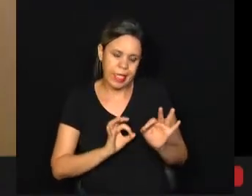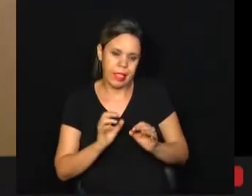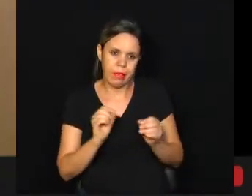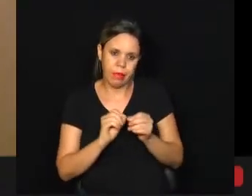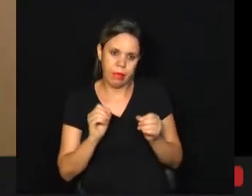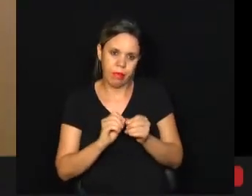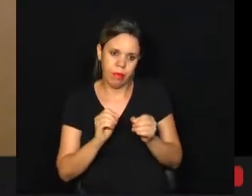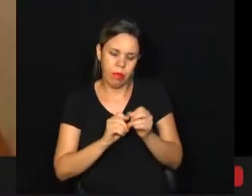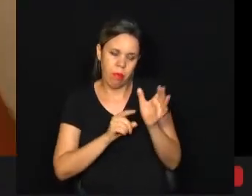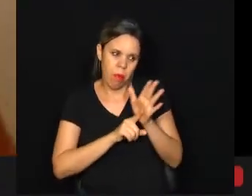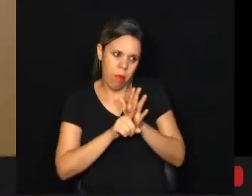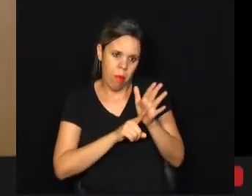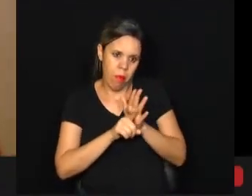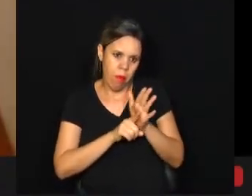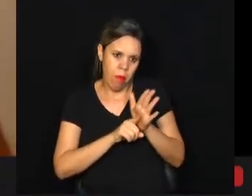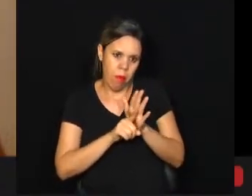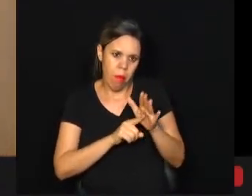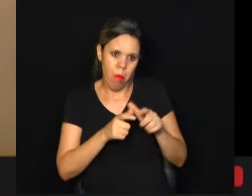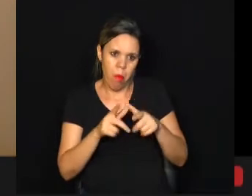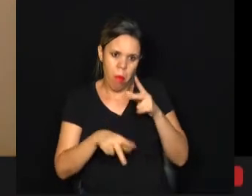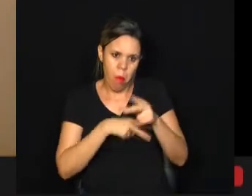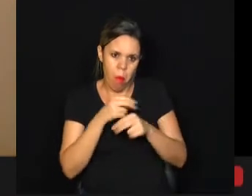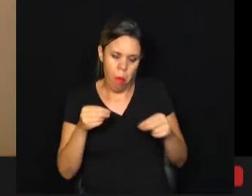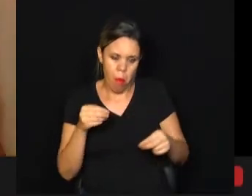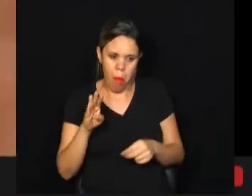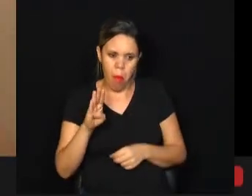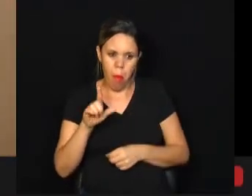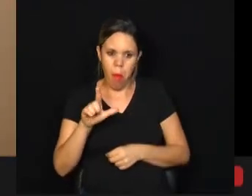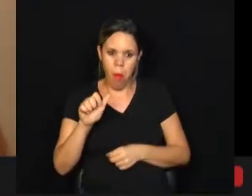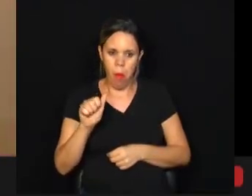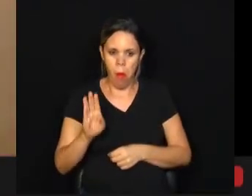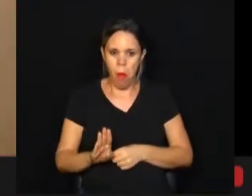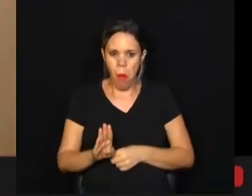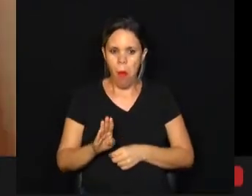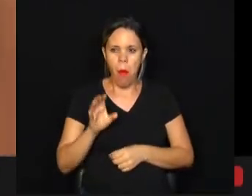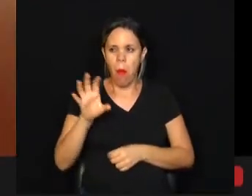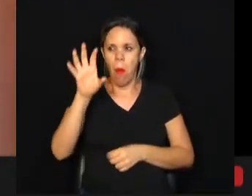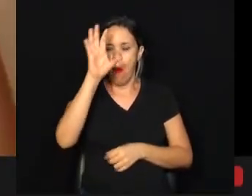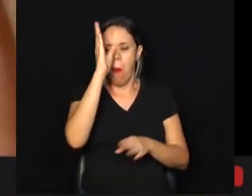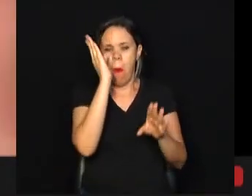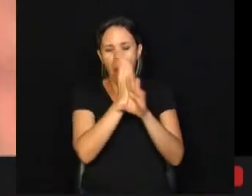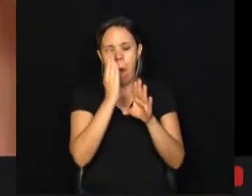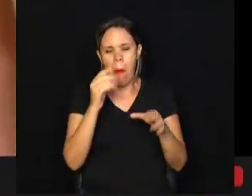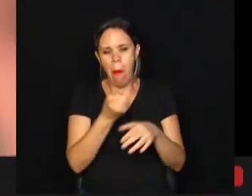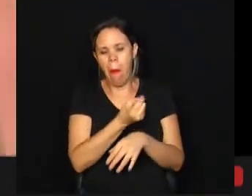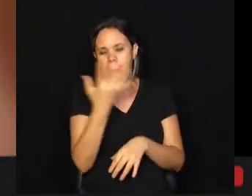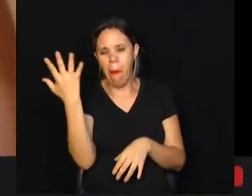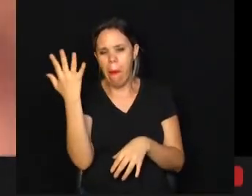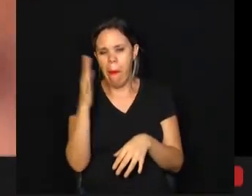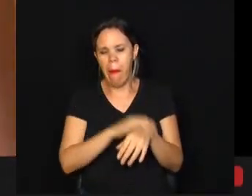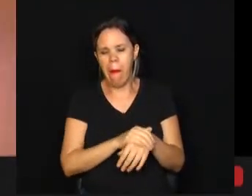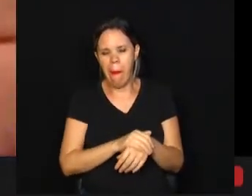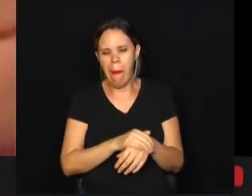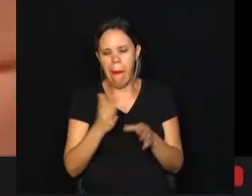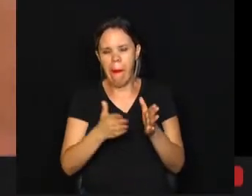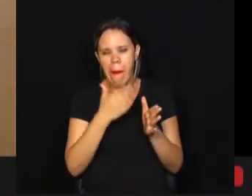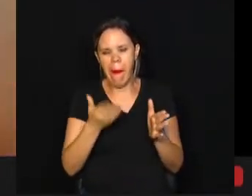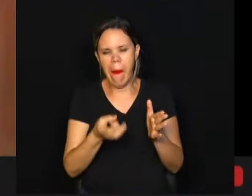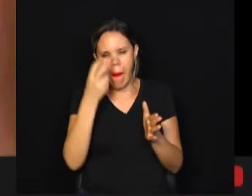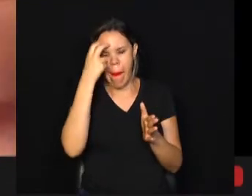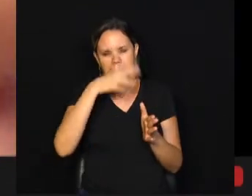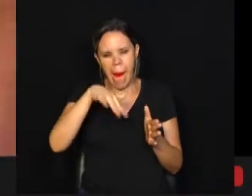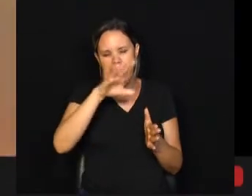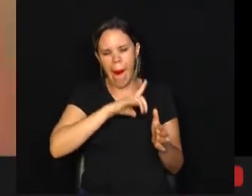um levantamento. Esse foi o maior presente da LAB. Foi o mapeamento da quantidade de produção cultural